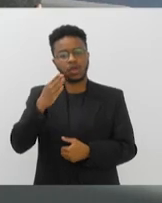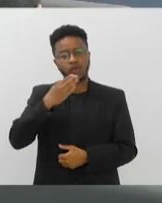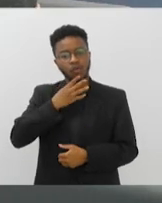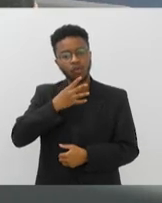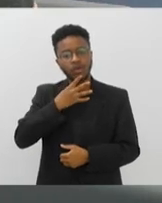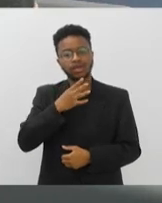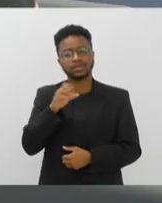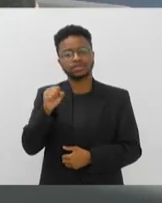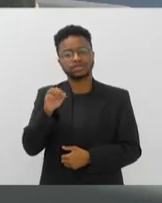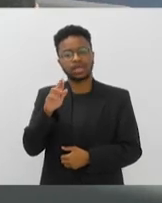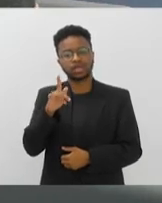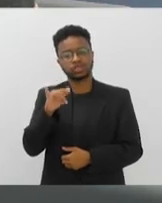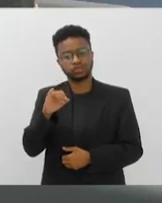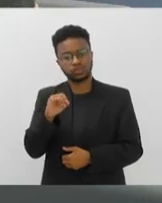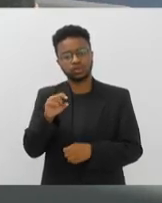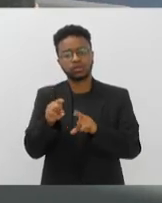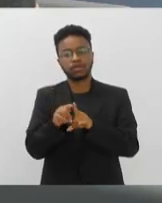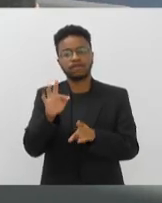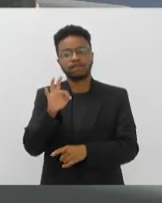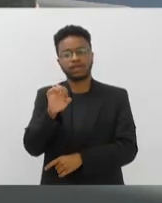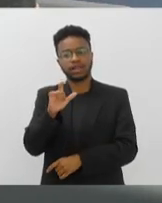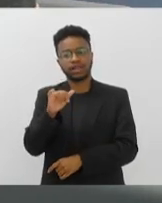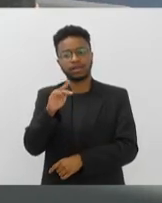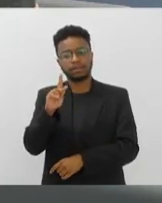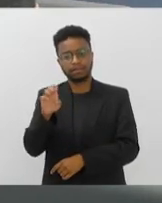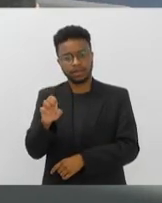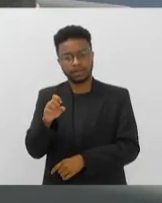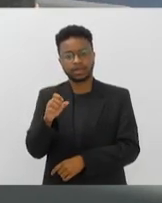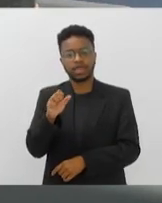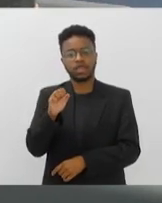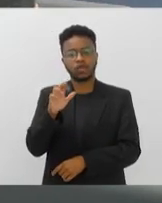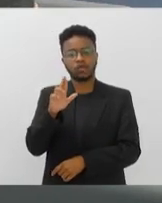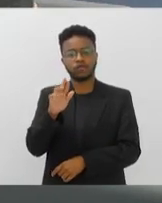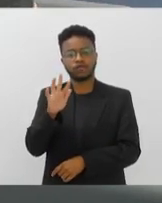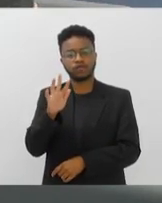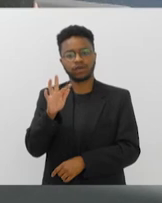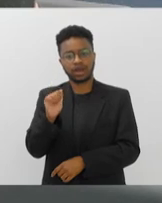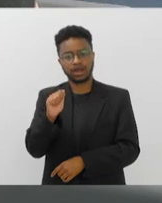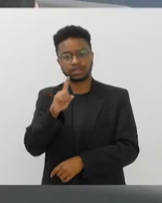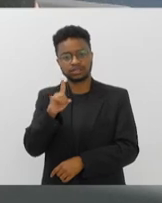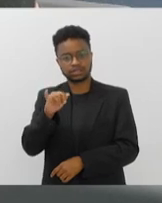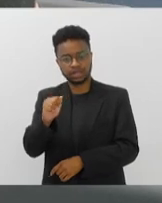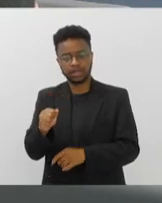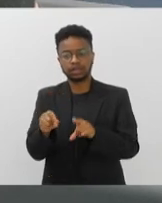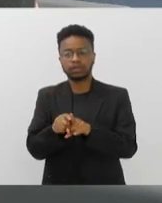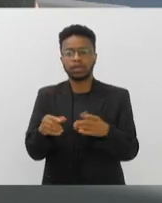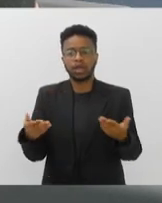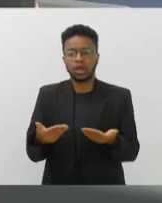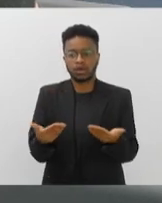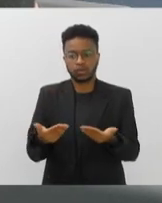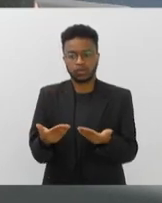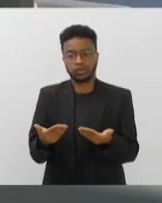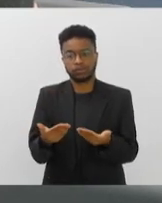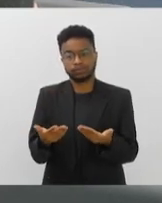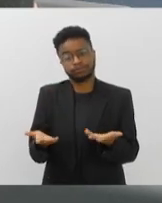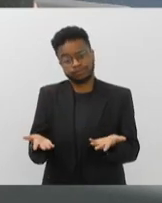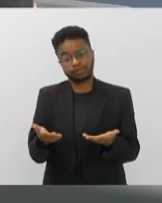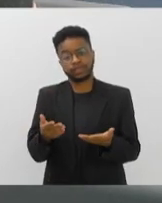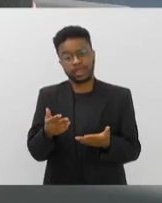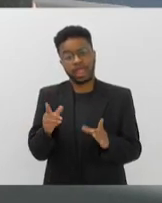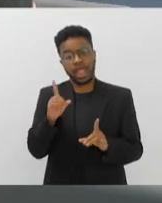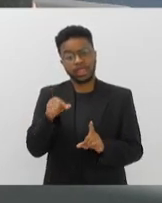Sérgio Felipe Dr Felipe D Eufrásia que agora assim pelo menos é um grande